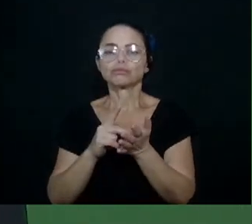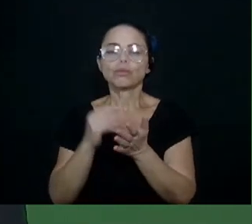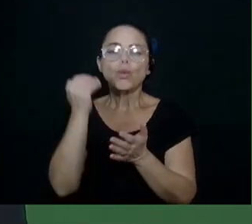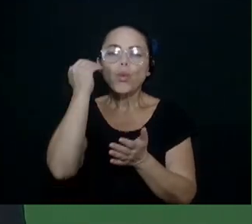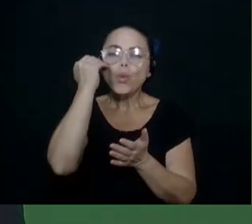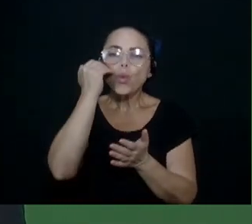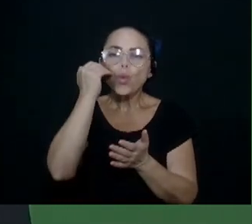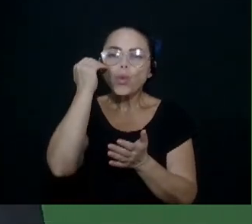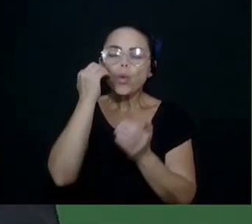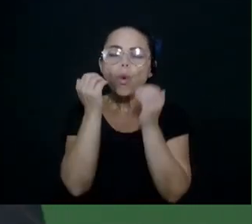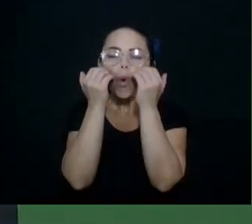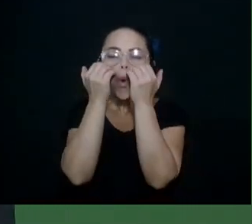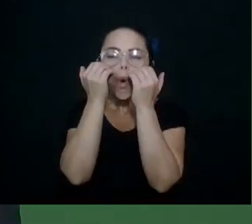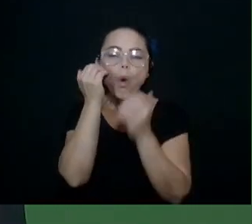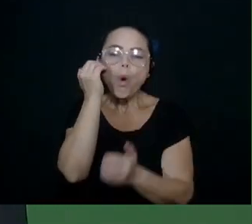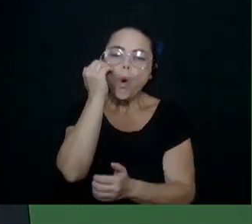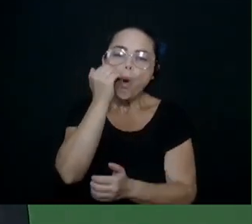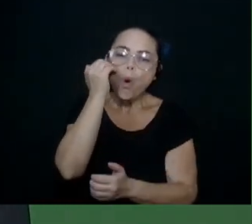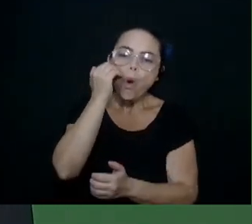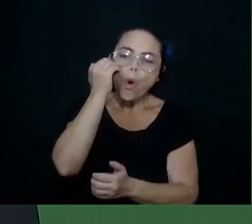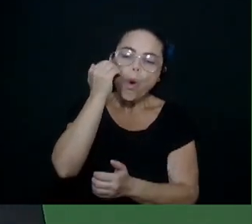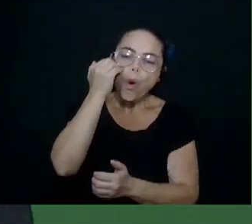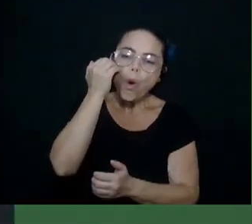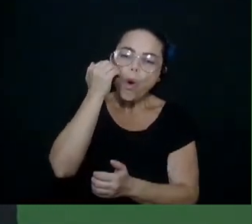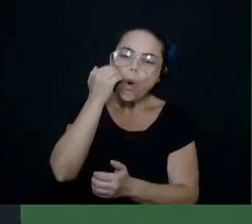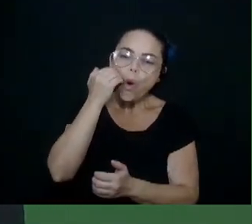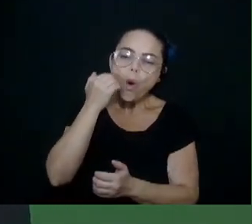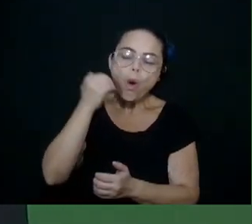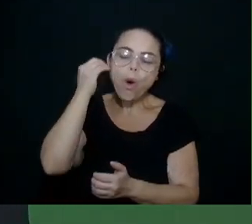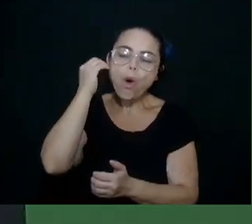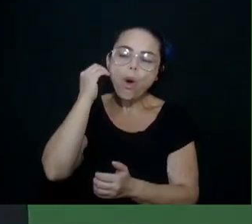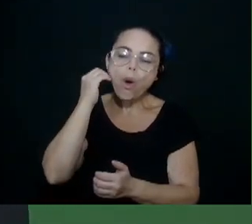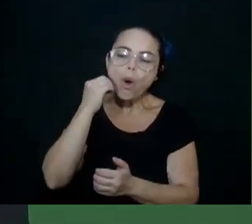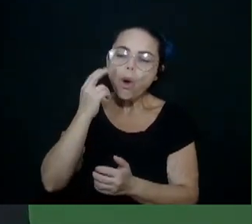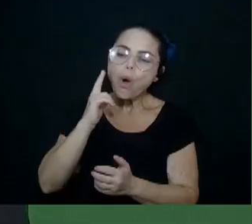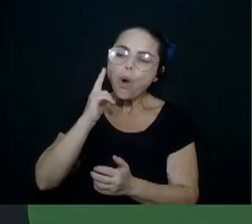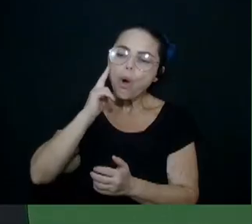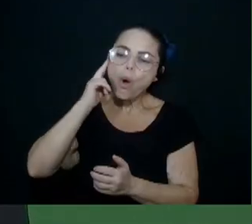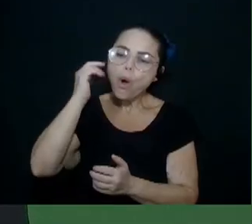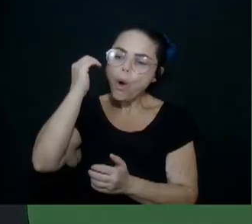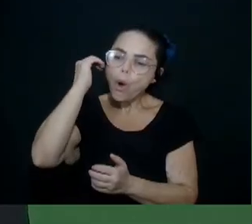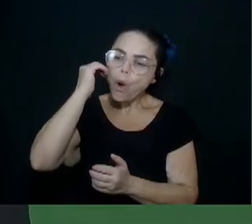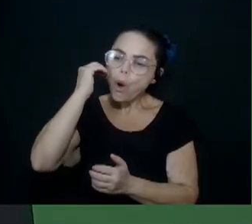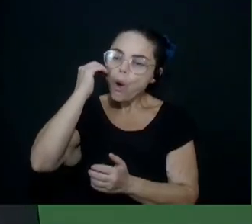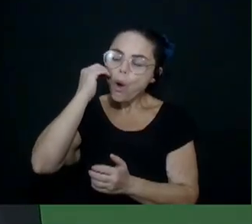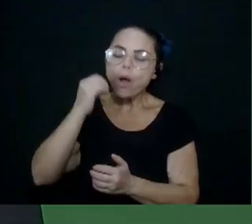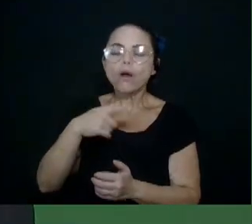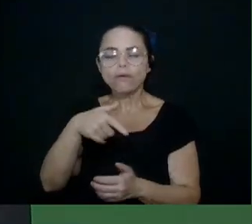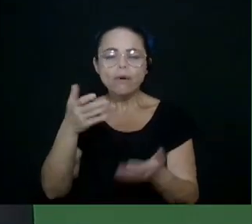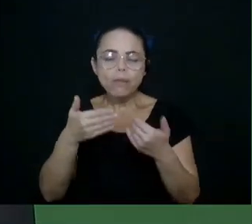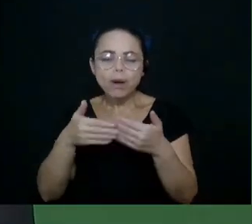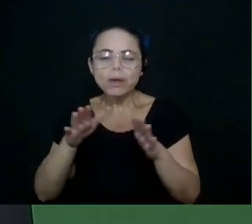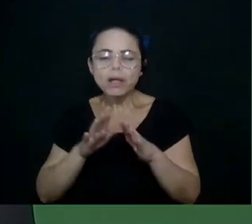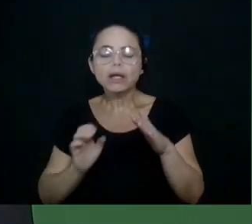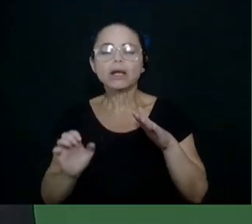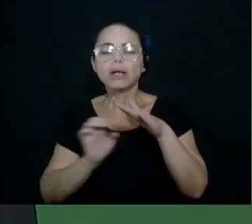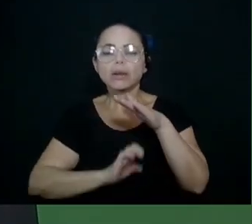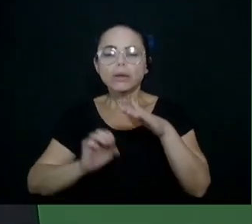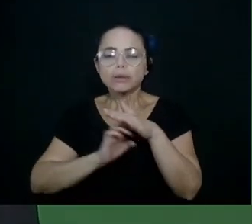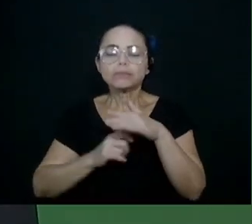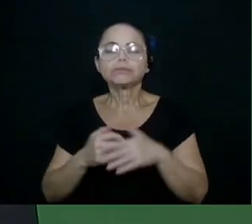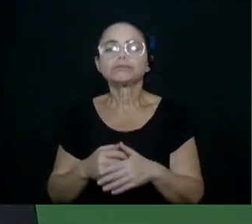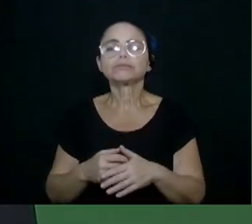barbeiro meu, e eu falei, olha, vamos abrir realmente uma barbearia e vamos, né, empreender. E aí foi onde nós conseguimos de